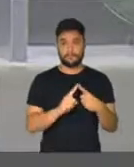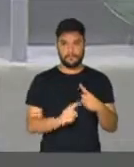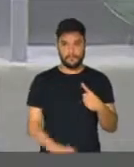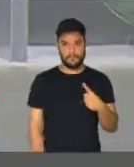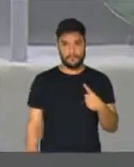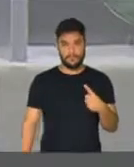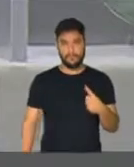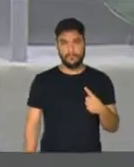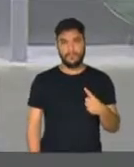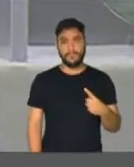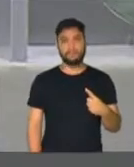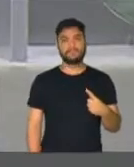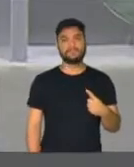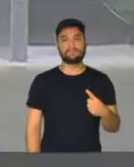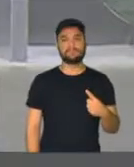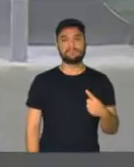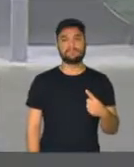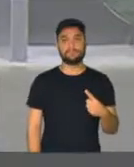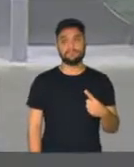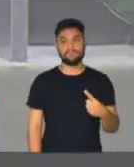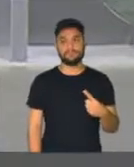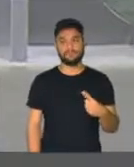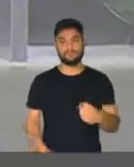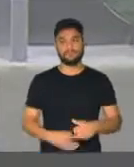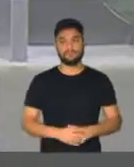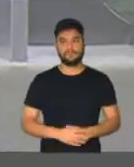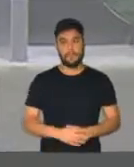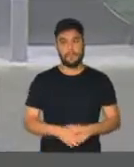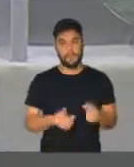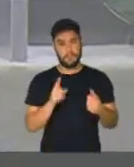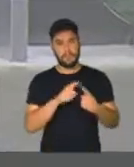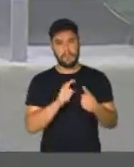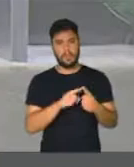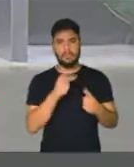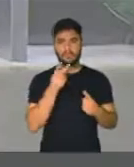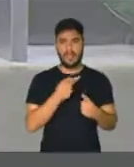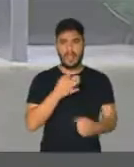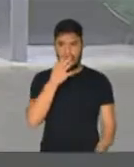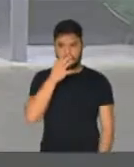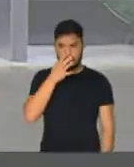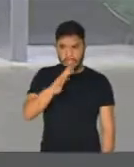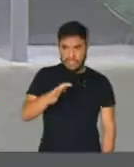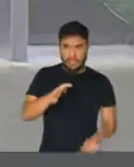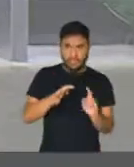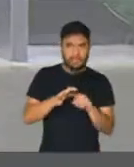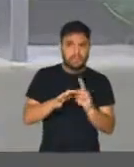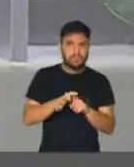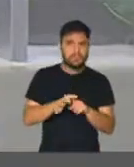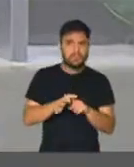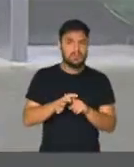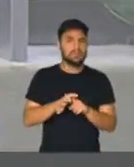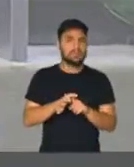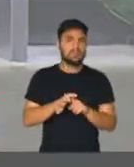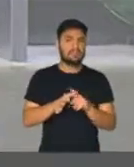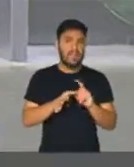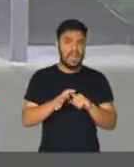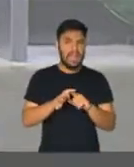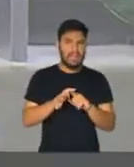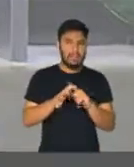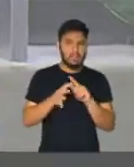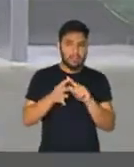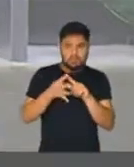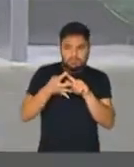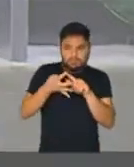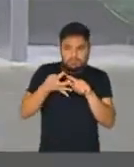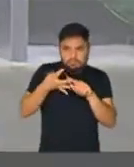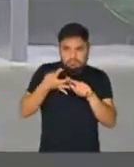primeiro aspecto é que essa denúncia, ela não trouxe